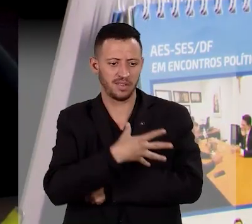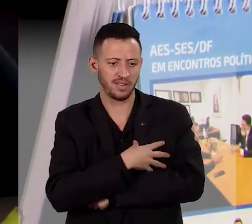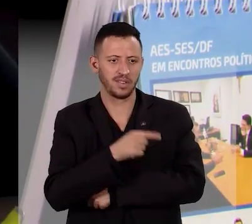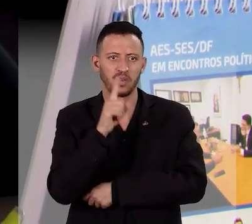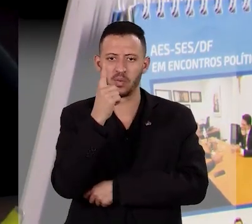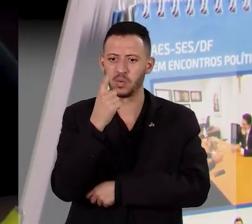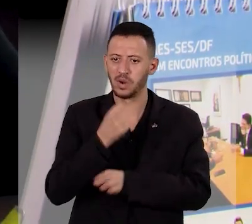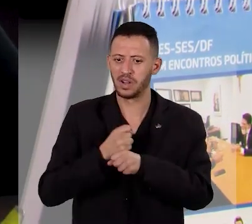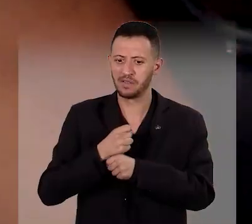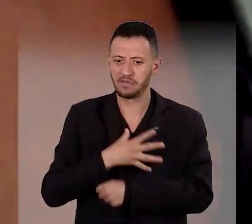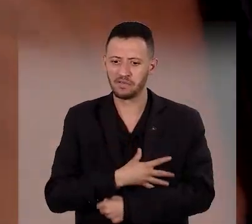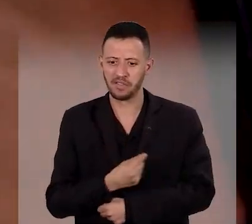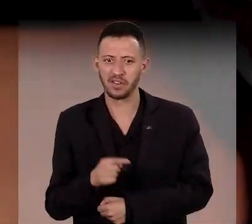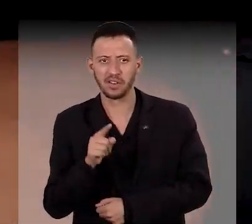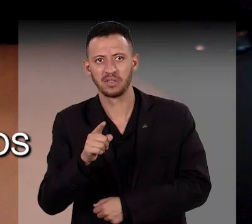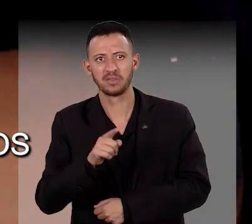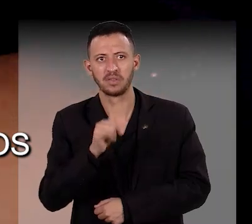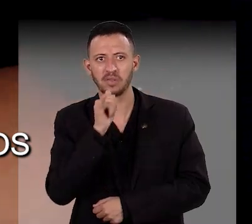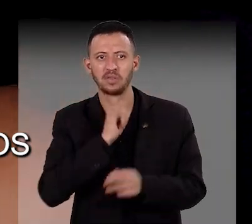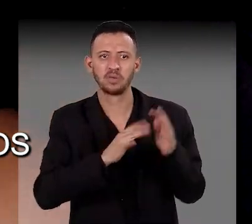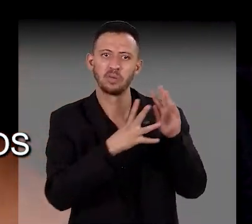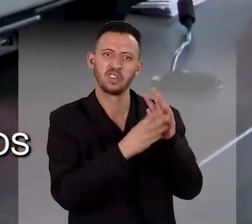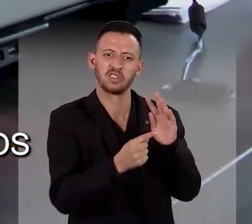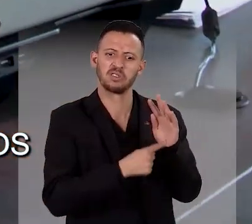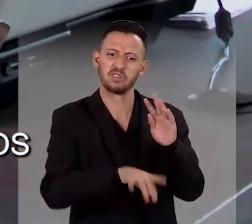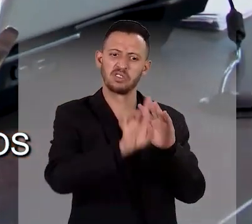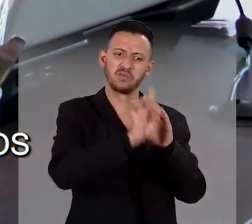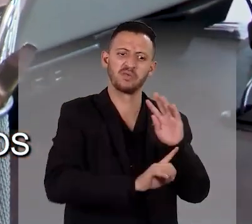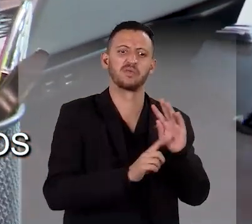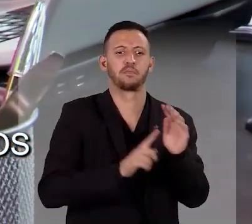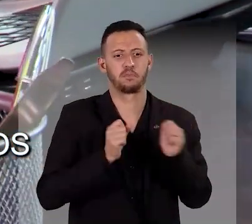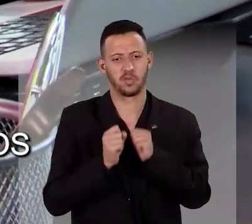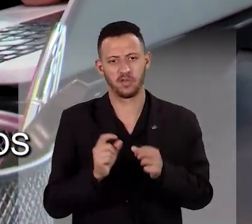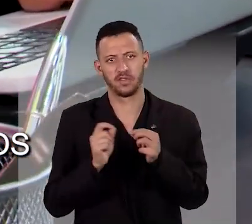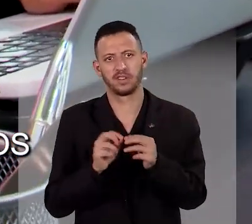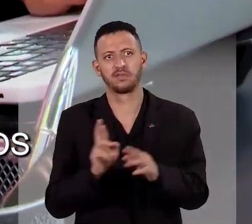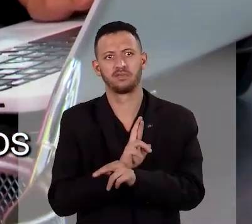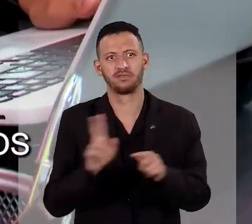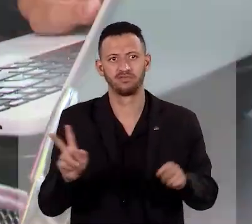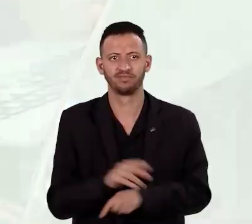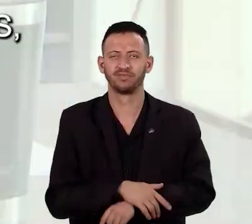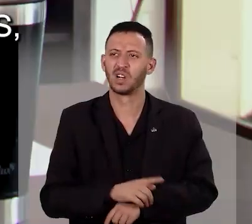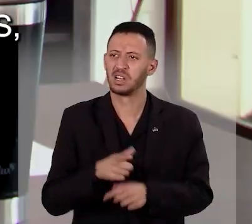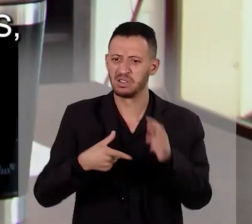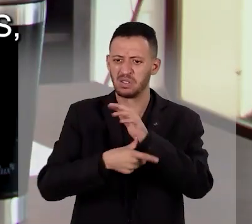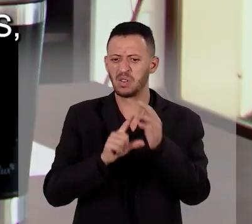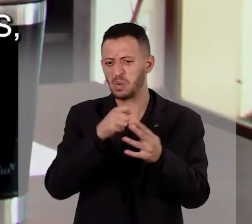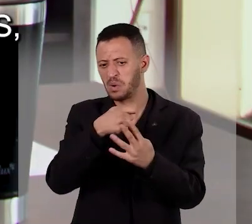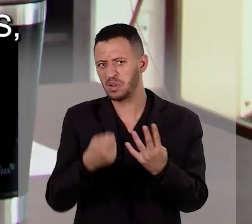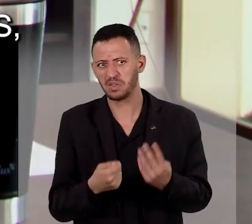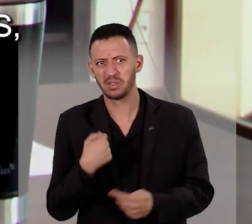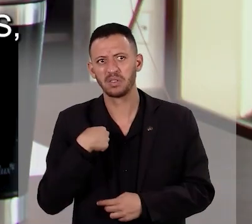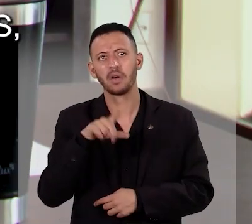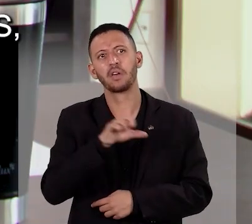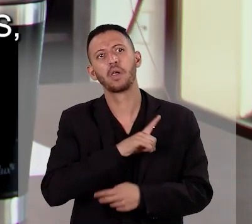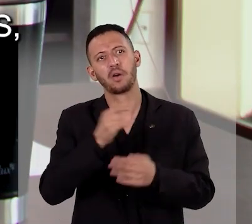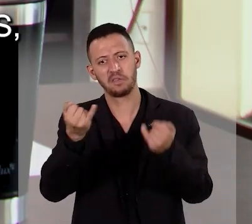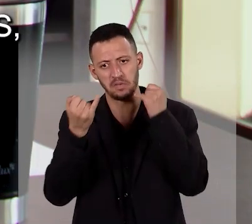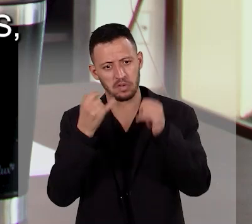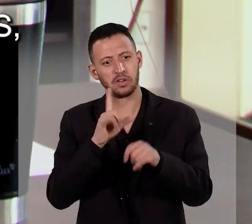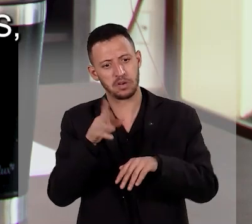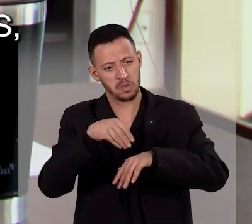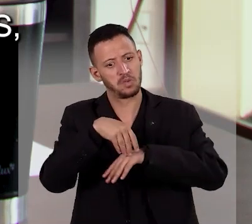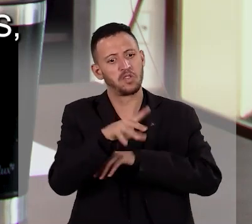Alves, mãe da pequena Alice de 1 ano, é um exemplo de como os direitos podem fazer a diferença. Antes de fazer os 4 meses, aí eu